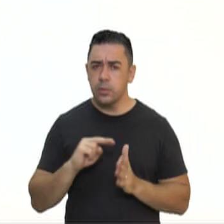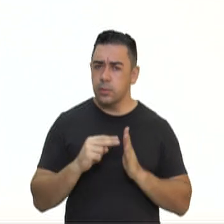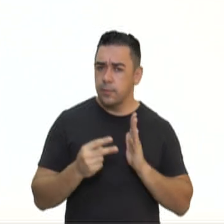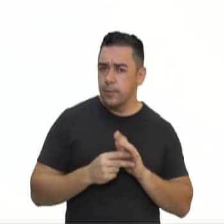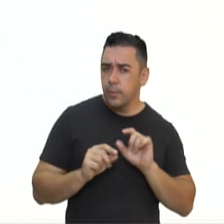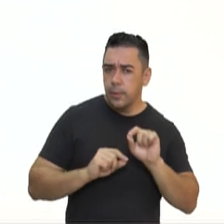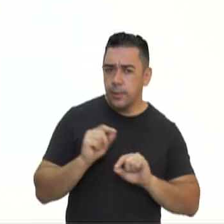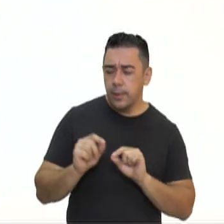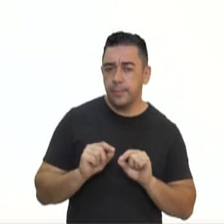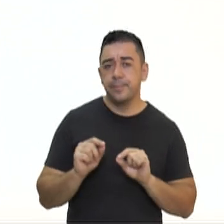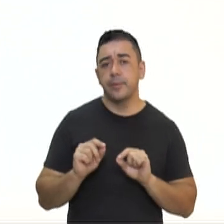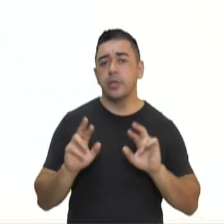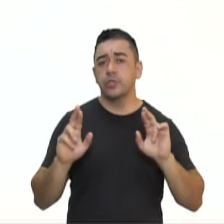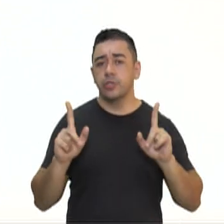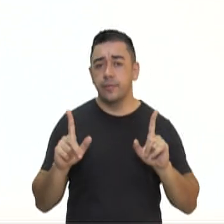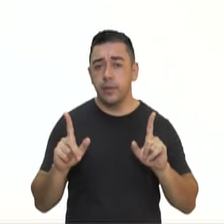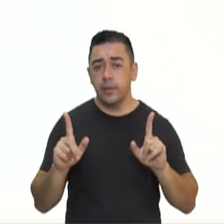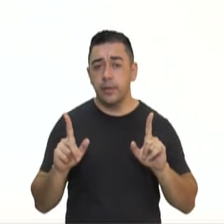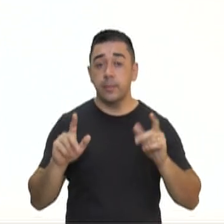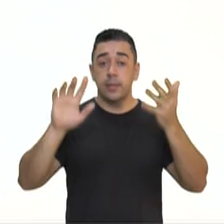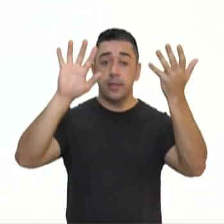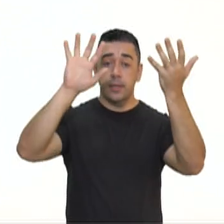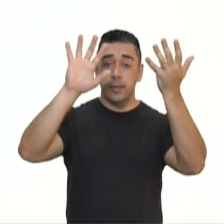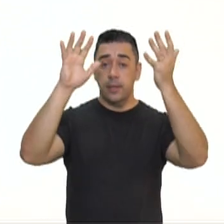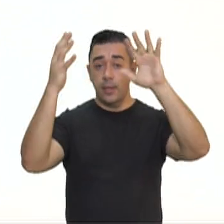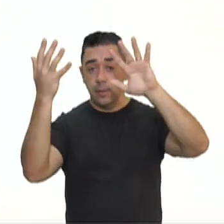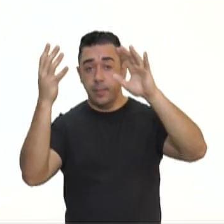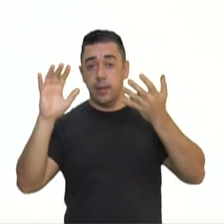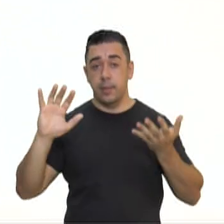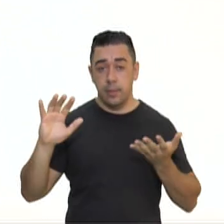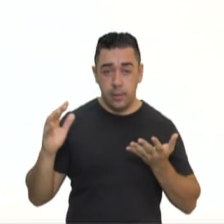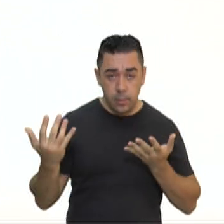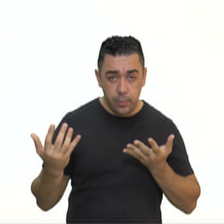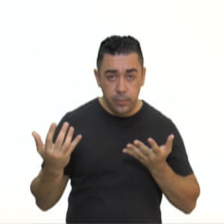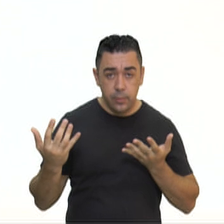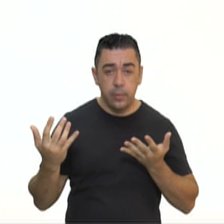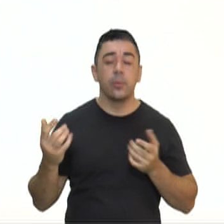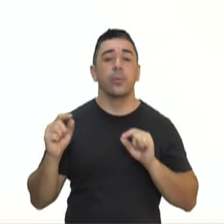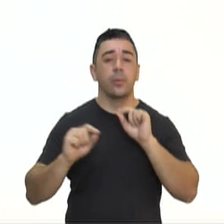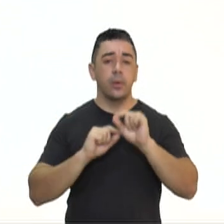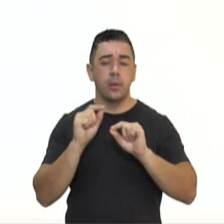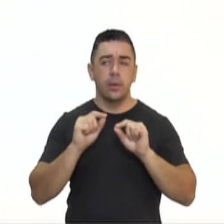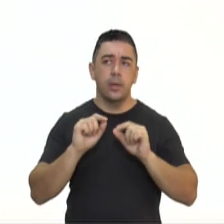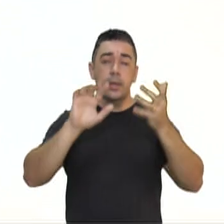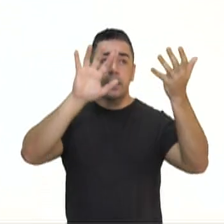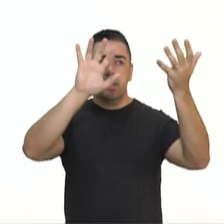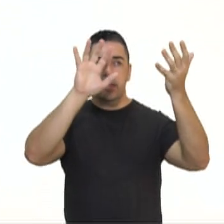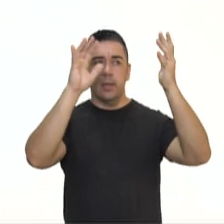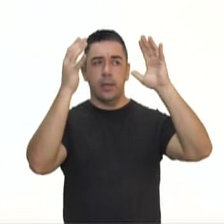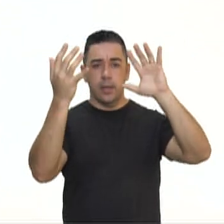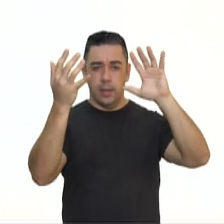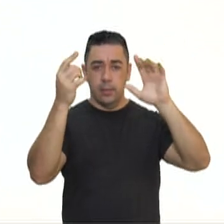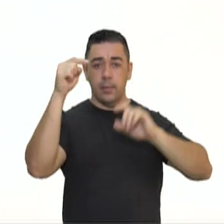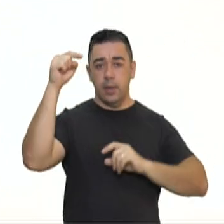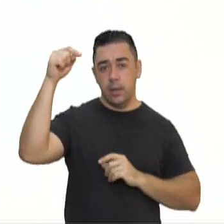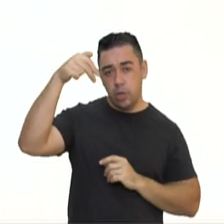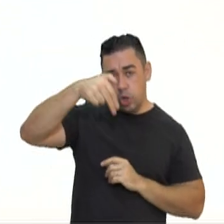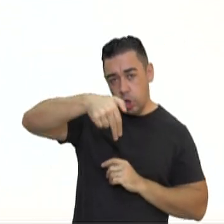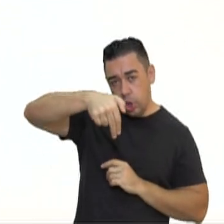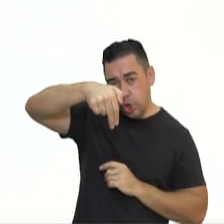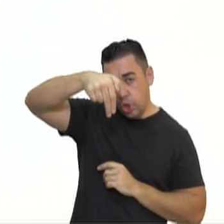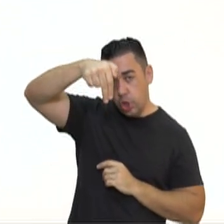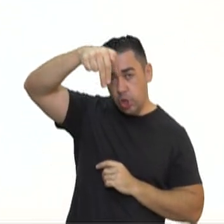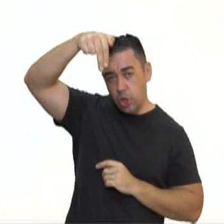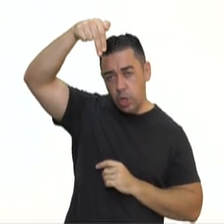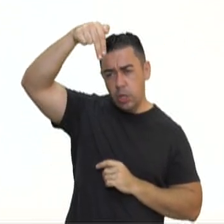basicamente, qual é a diferença mesmo entre clima e tempo? A gente fala assim, o clima do Nordeste é um